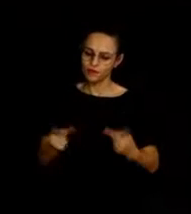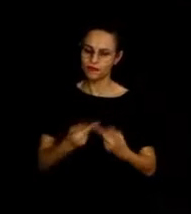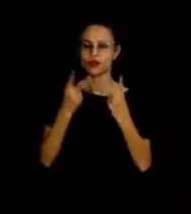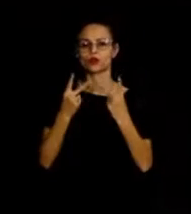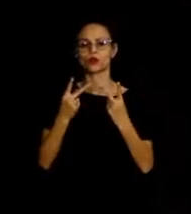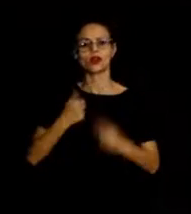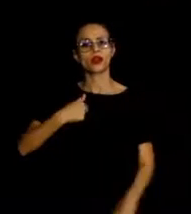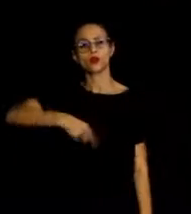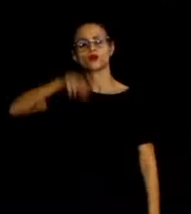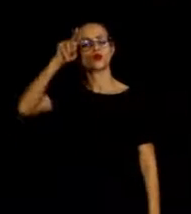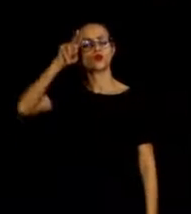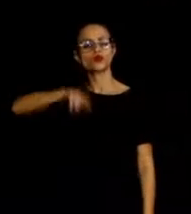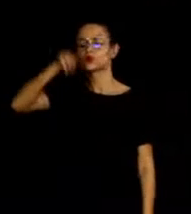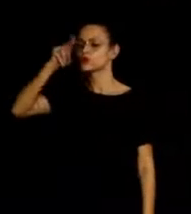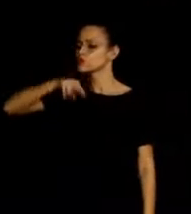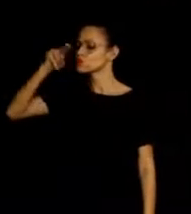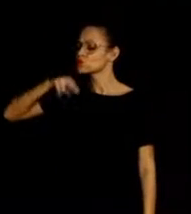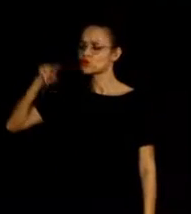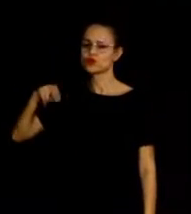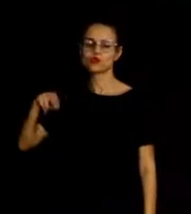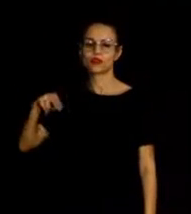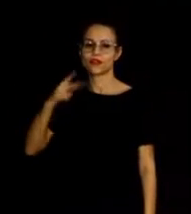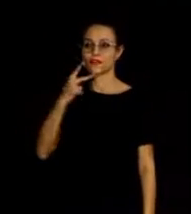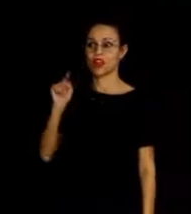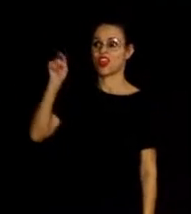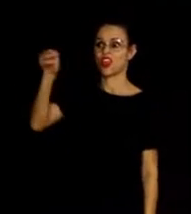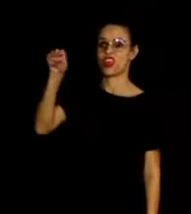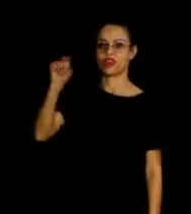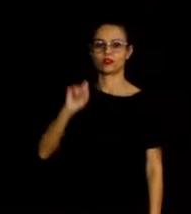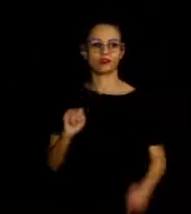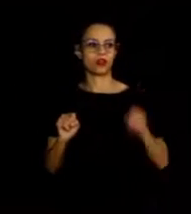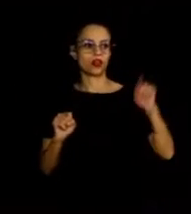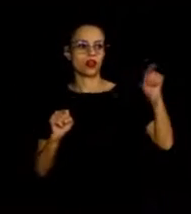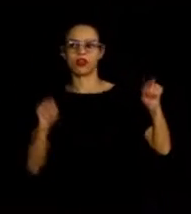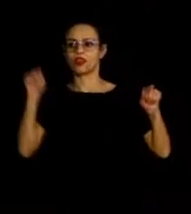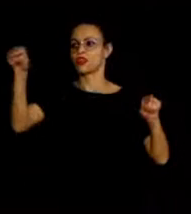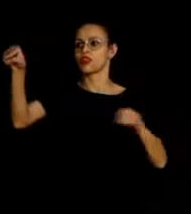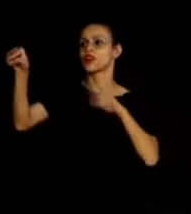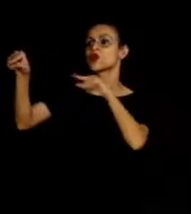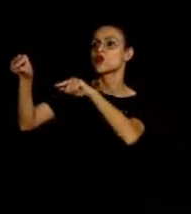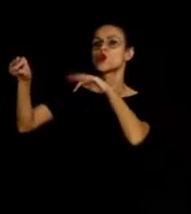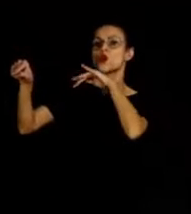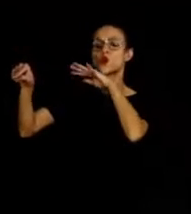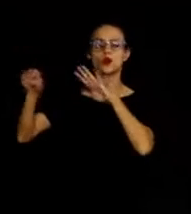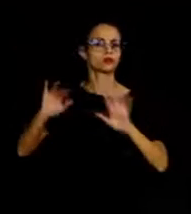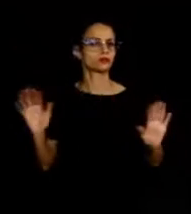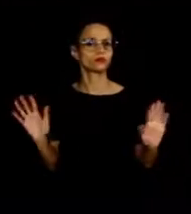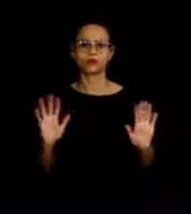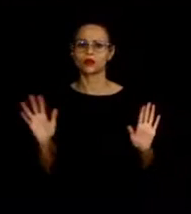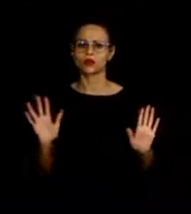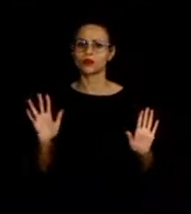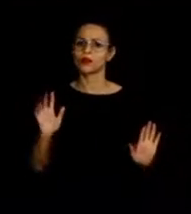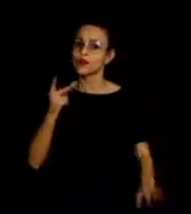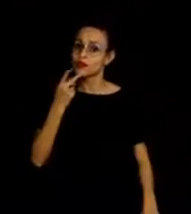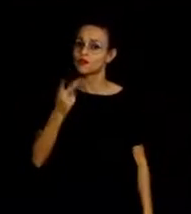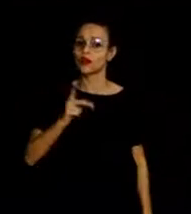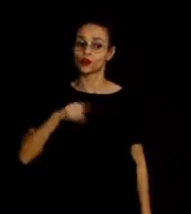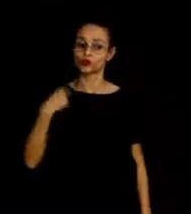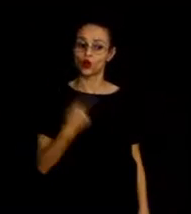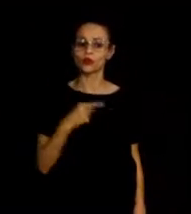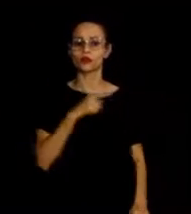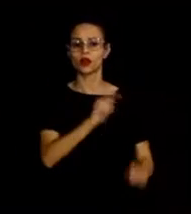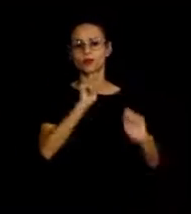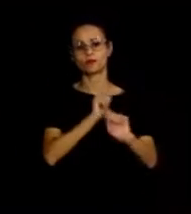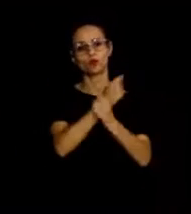eu jamais jamais jamais aponto algo que outras tem de ruim eu simplesmente falo que a nossa